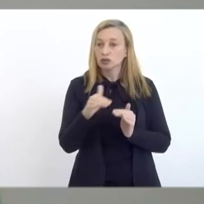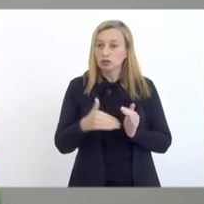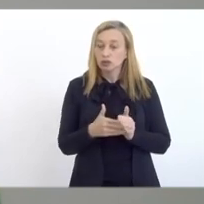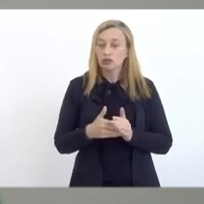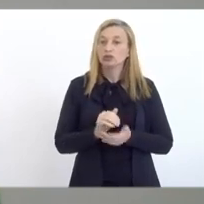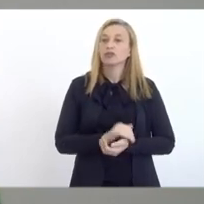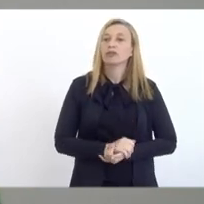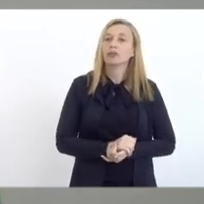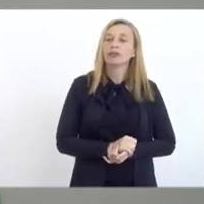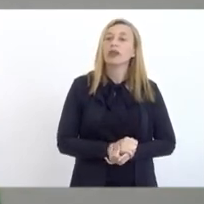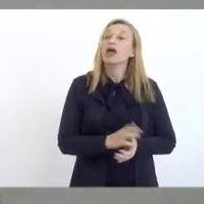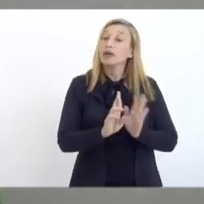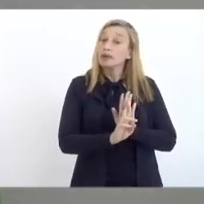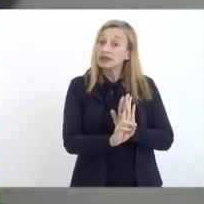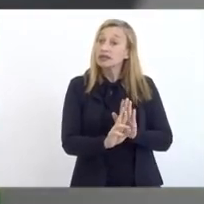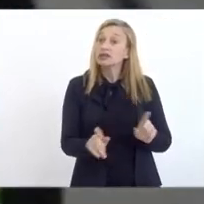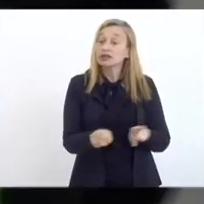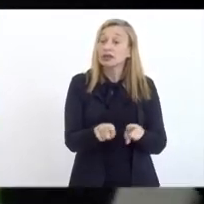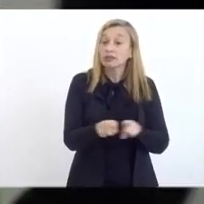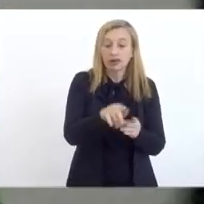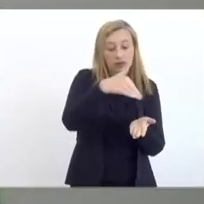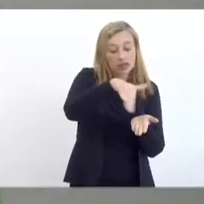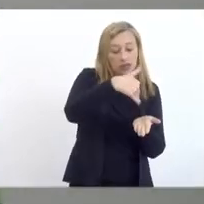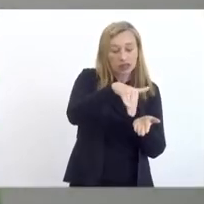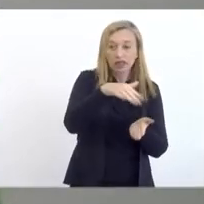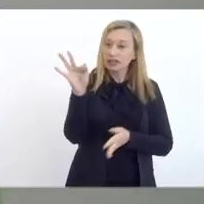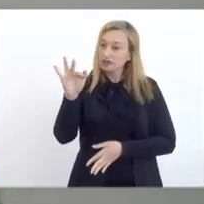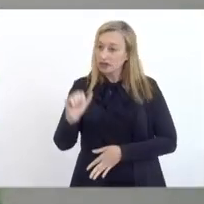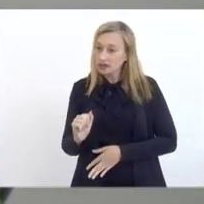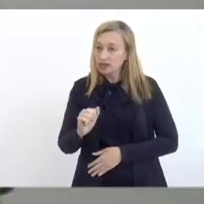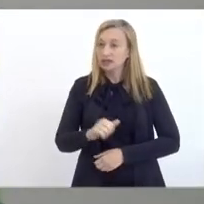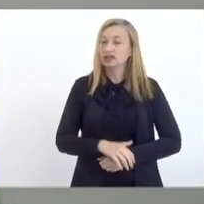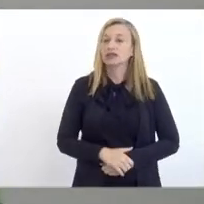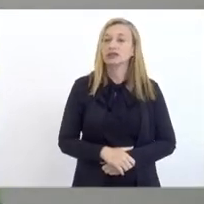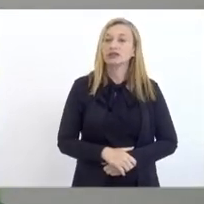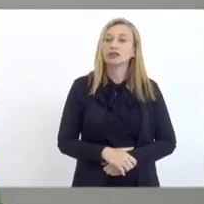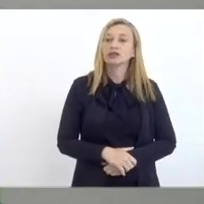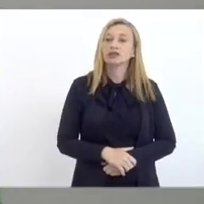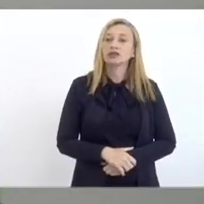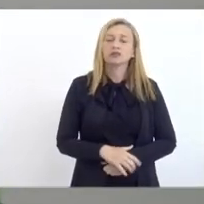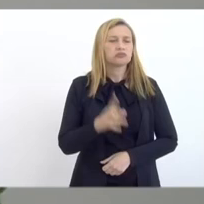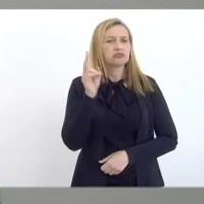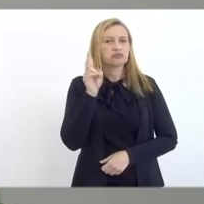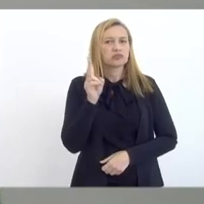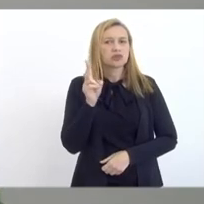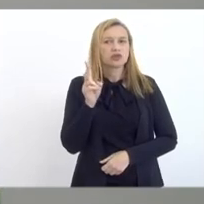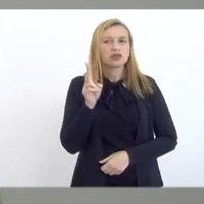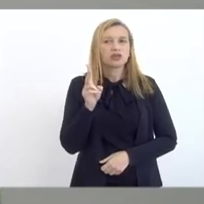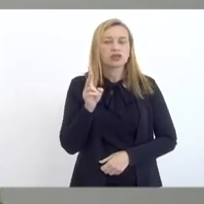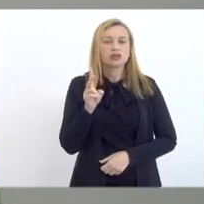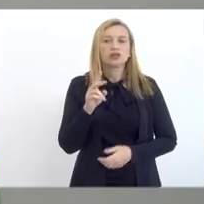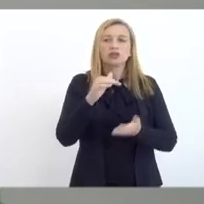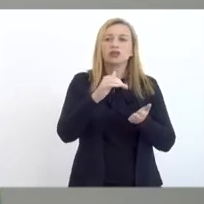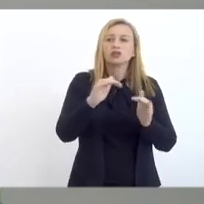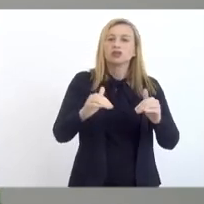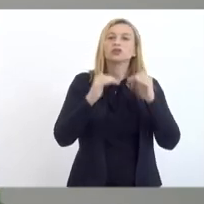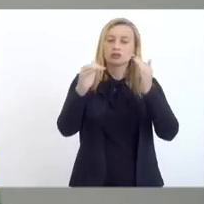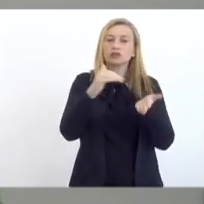Estou aqui representando o secretário de Fazenda, Nelson Rocha. Meu nome é Bruno Sobral, sou subsecretário de